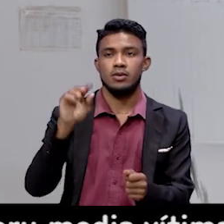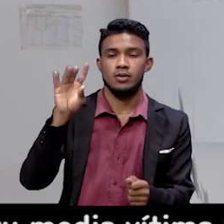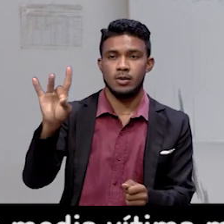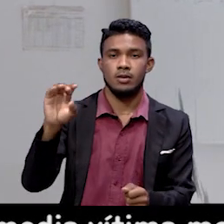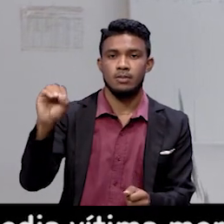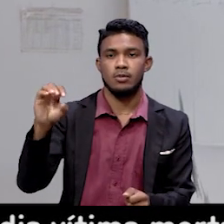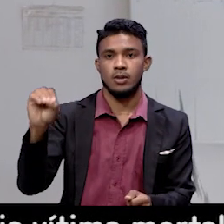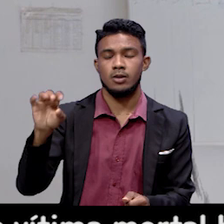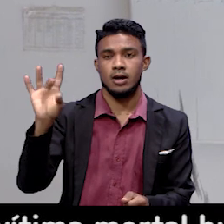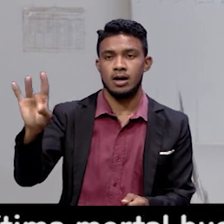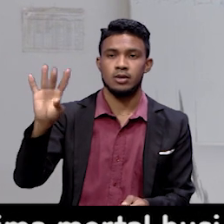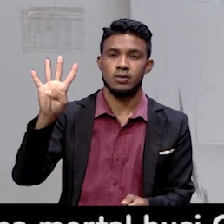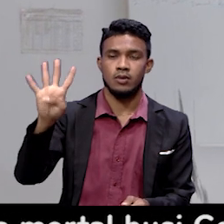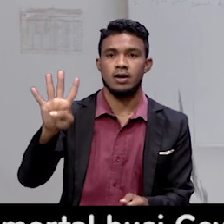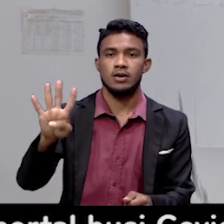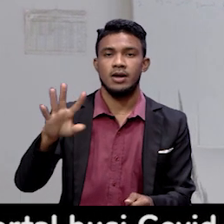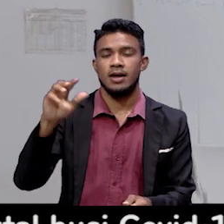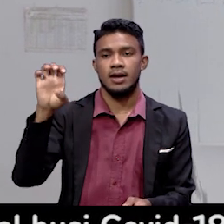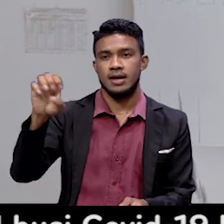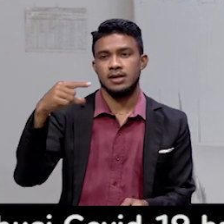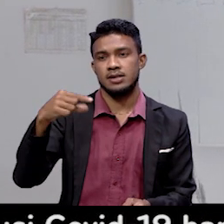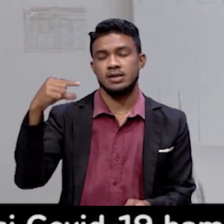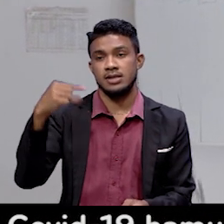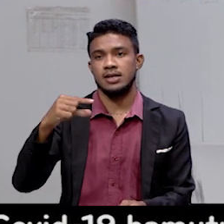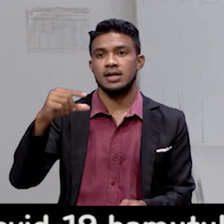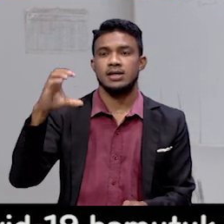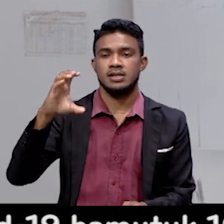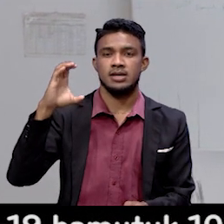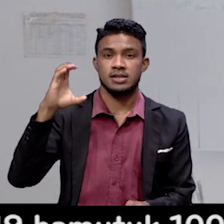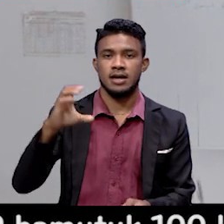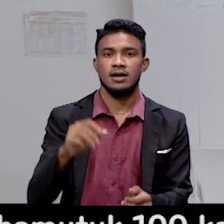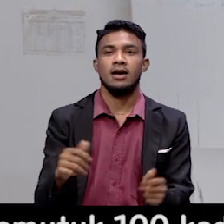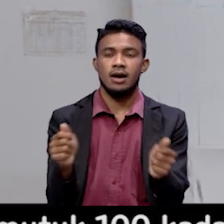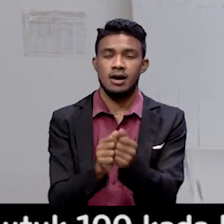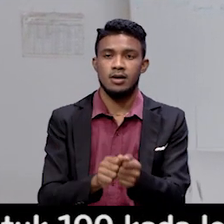Barra Ronulu Resingida, PZGZGCC, Odihalo busca no apreensão ba